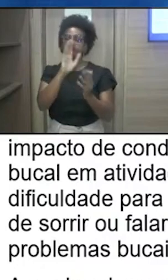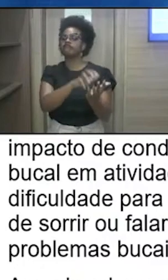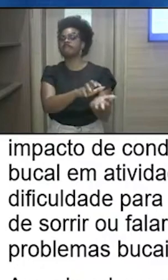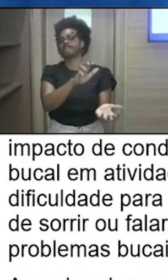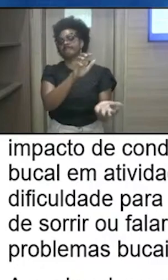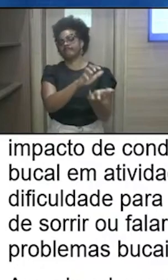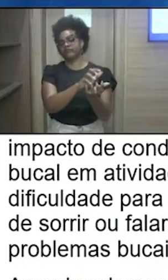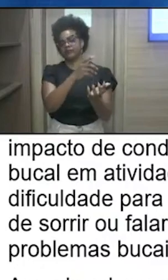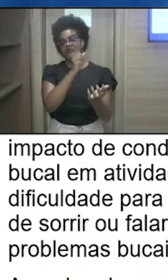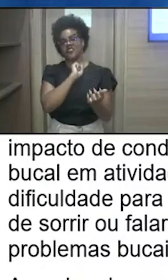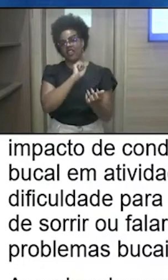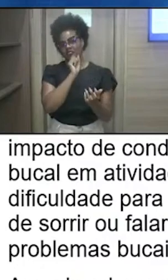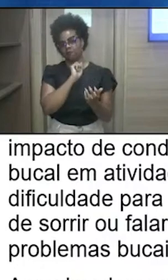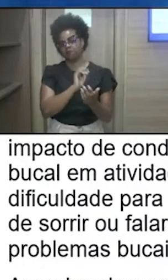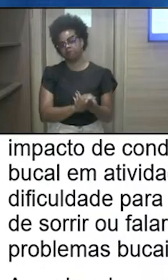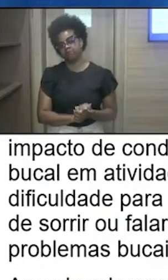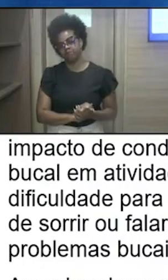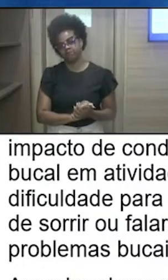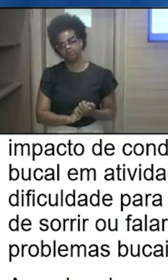idosos?